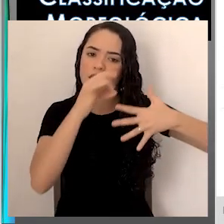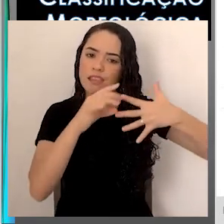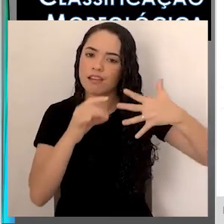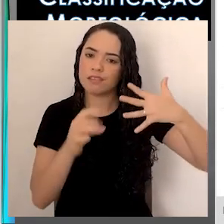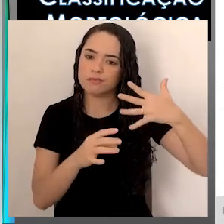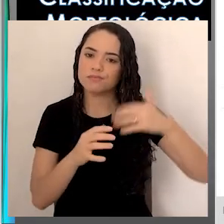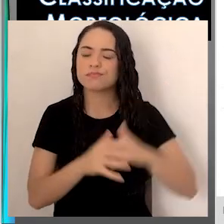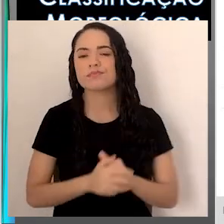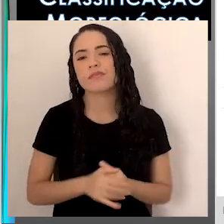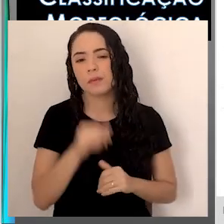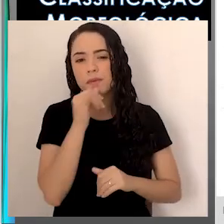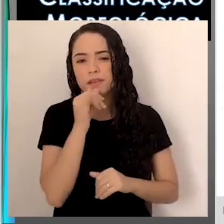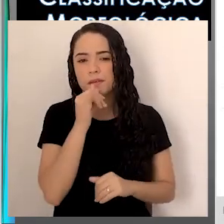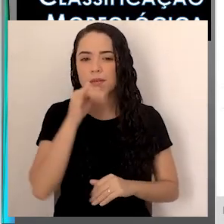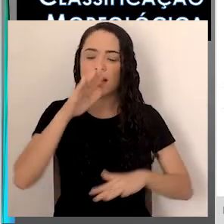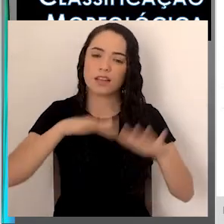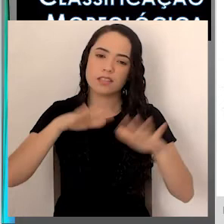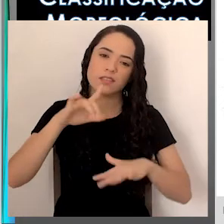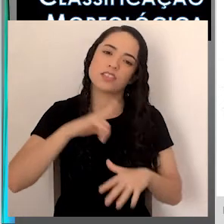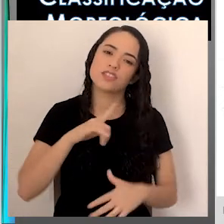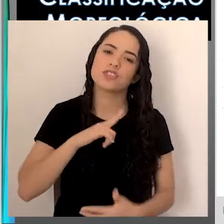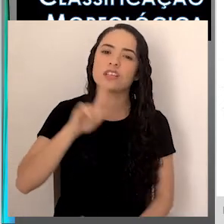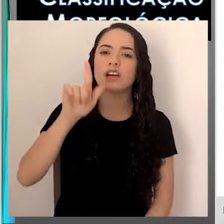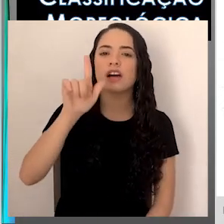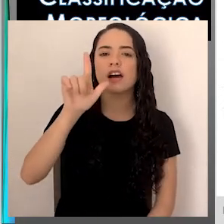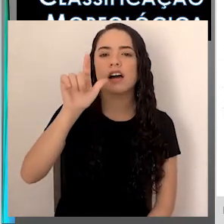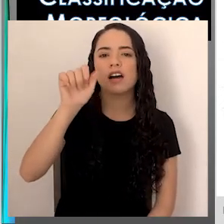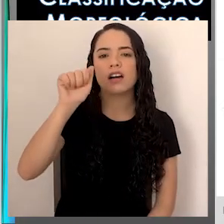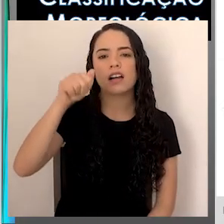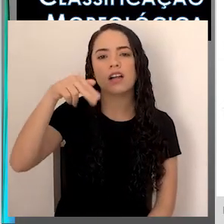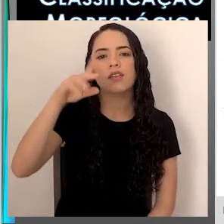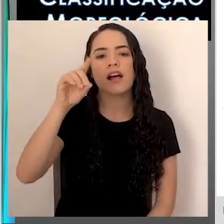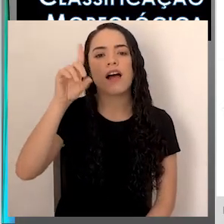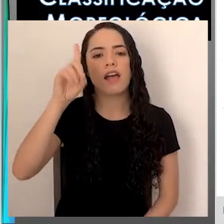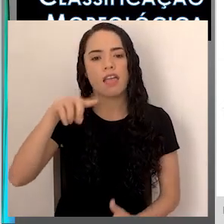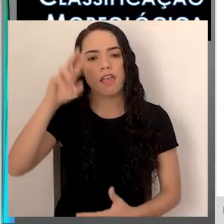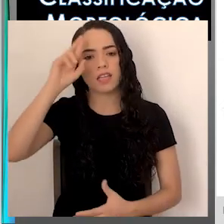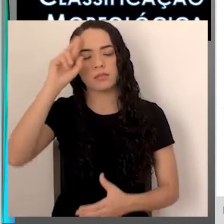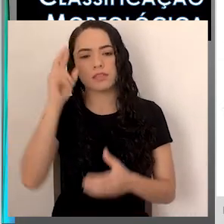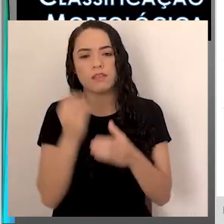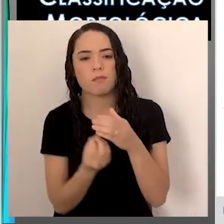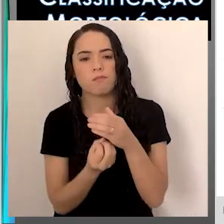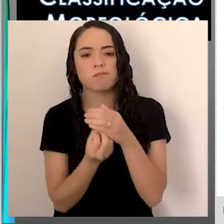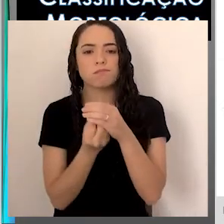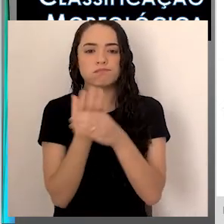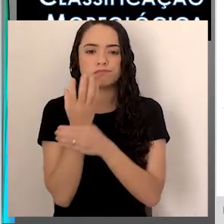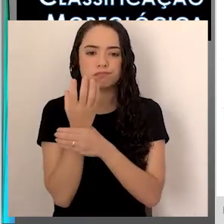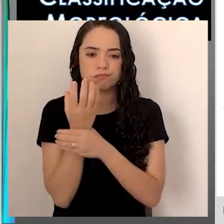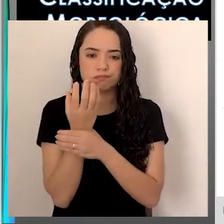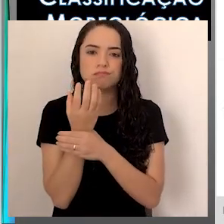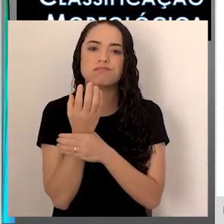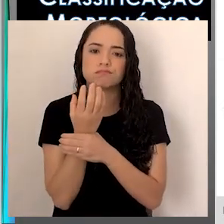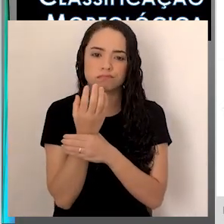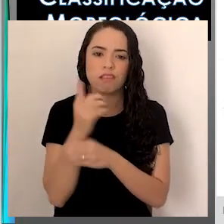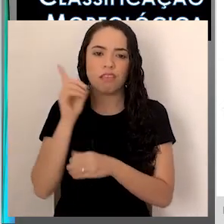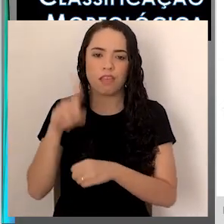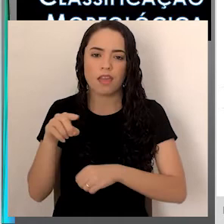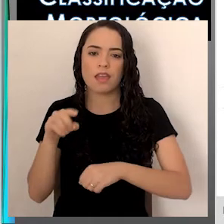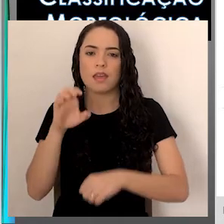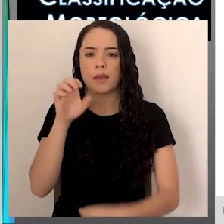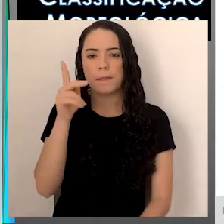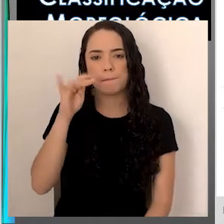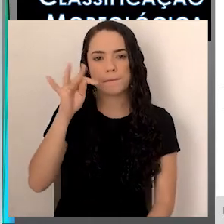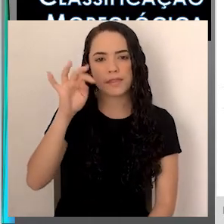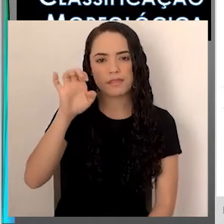observar duas partes distintas. Uma parte da glândula será responsável pela produção e será denominado de epitélio